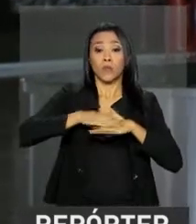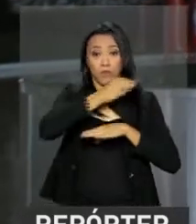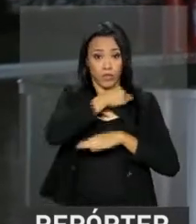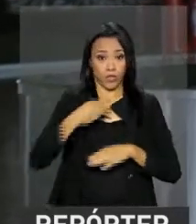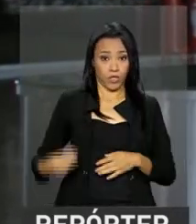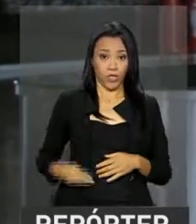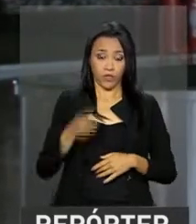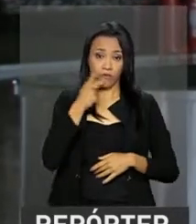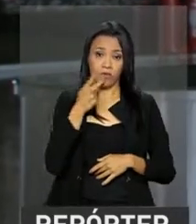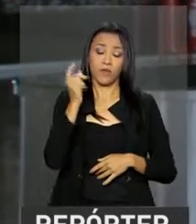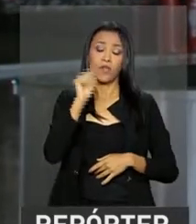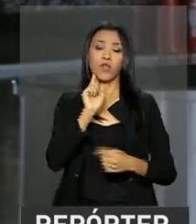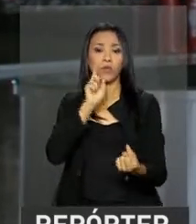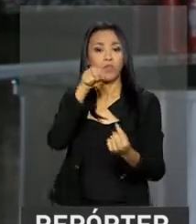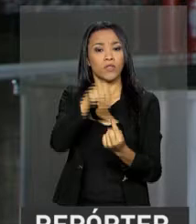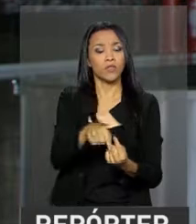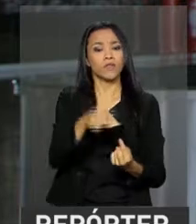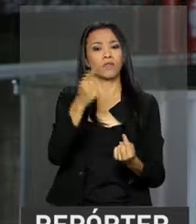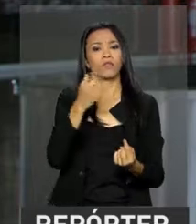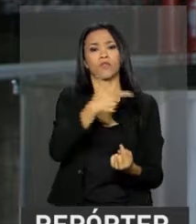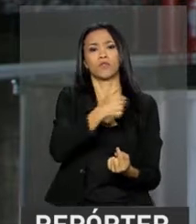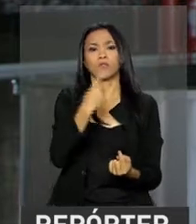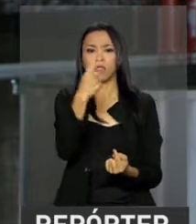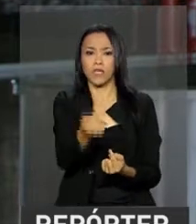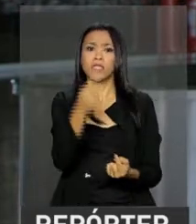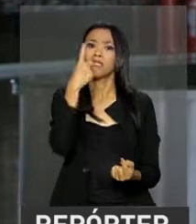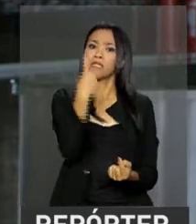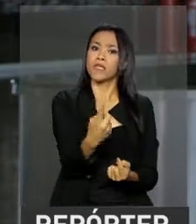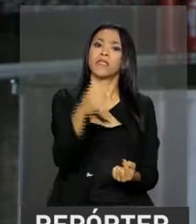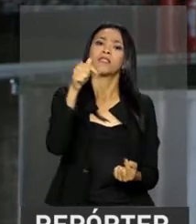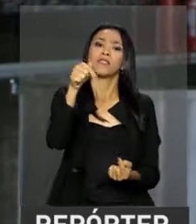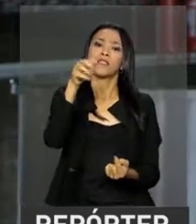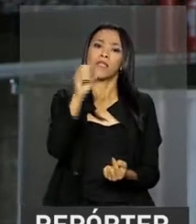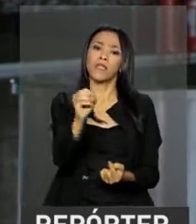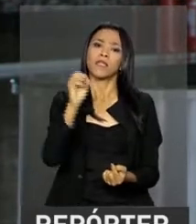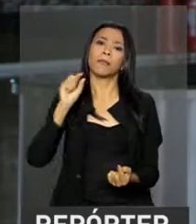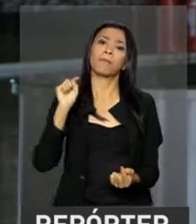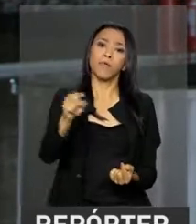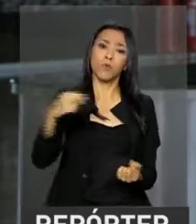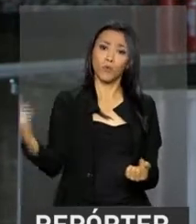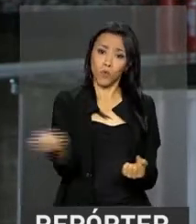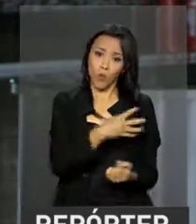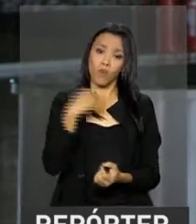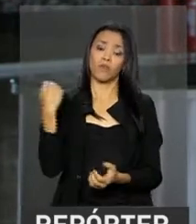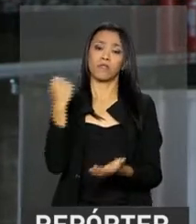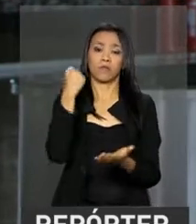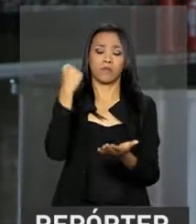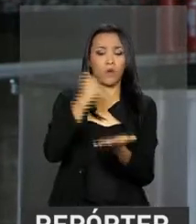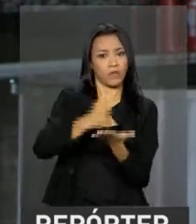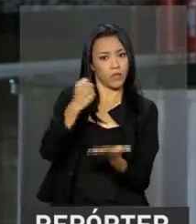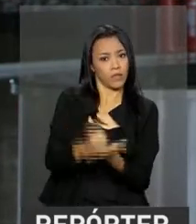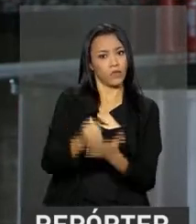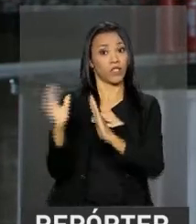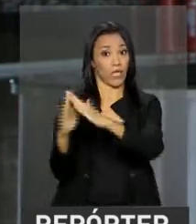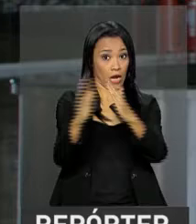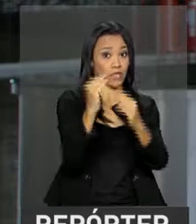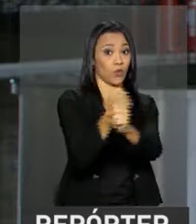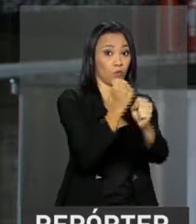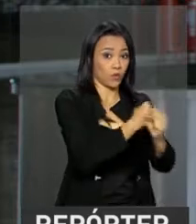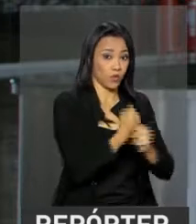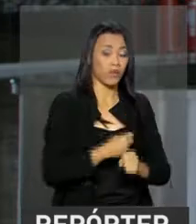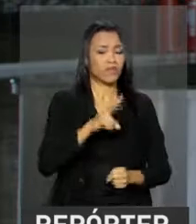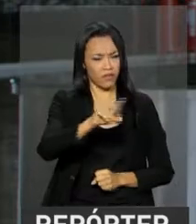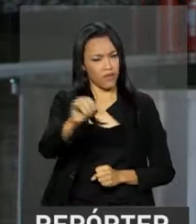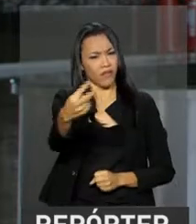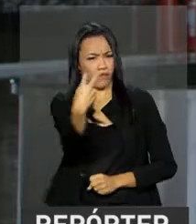meta para 2017 é contratar 170 mil novas unidades habitacionais nesta faixa. Essa entrevista coletiva, você assiste